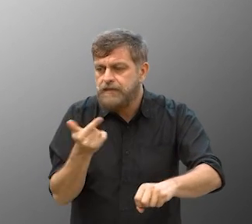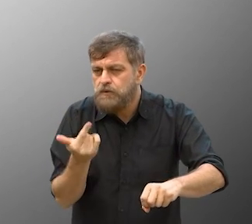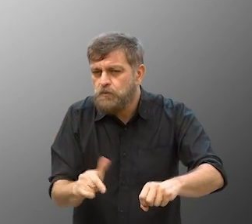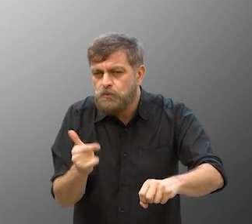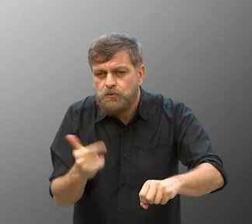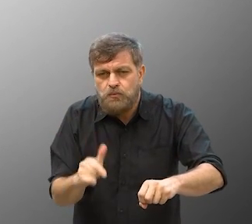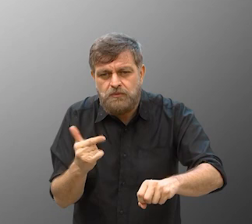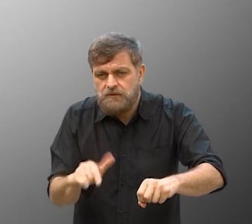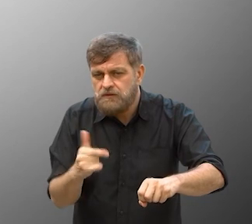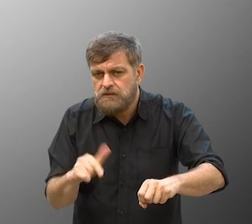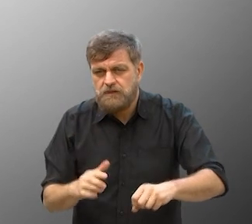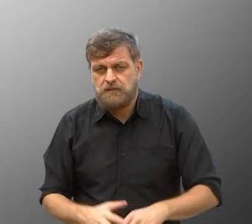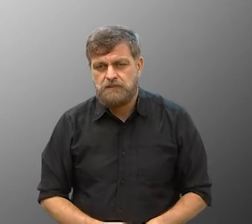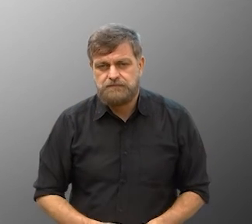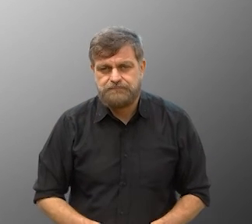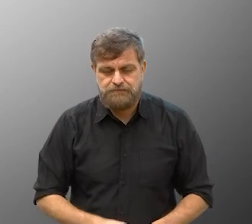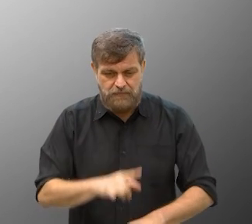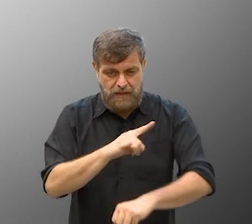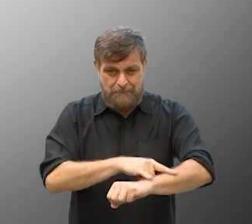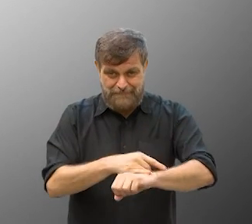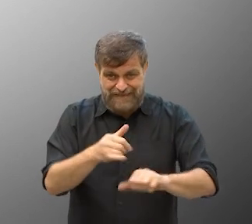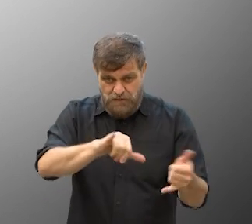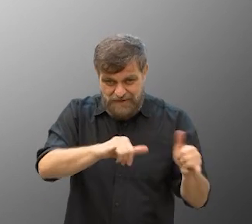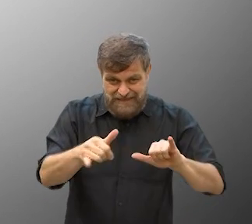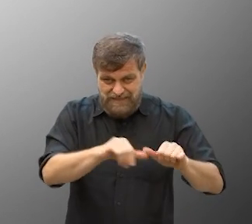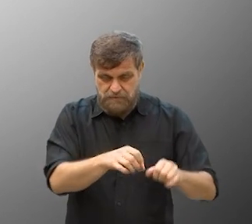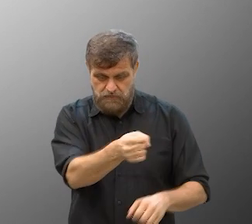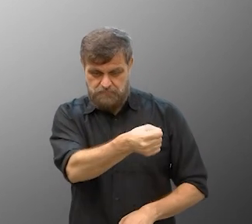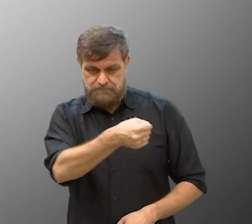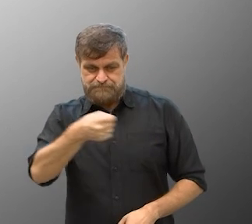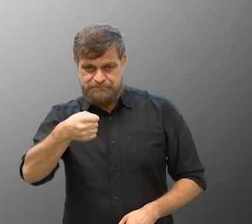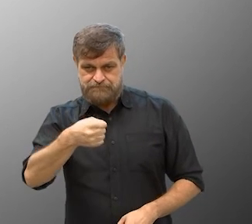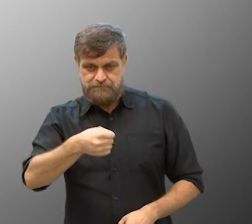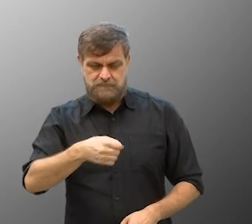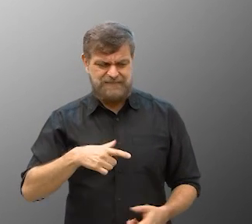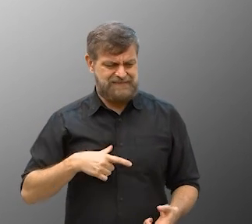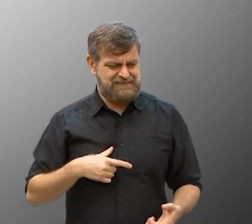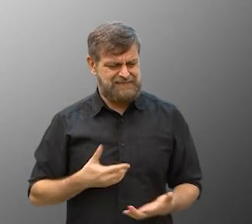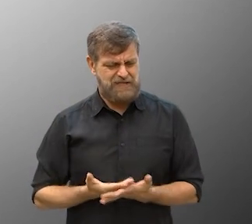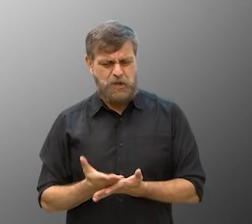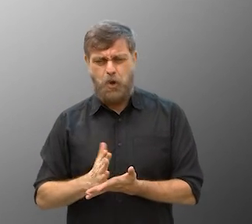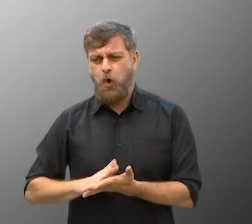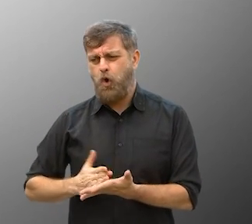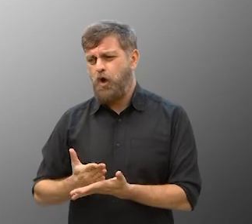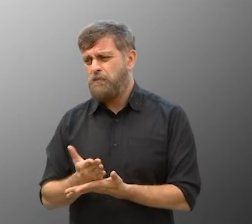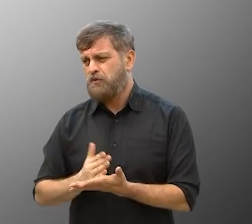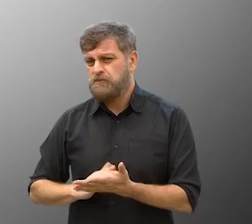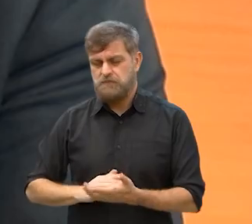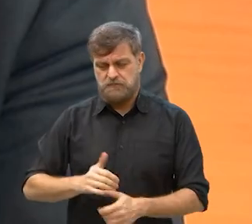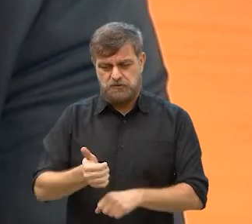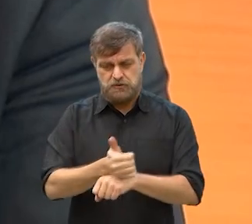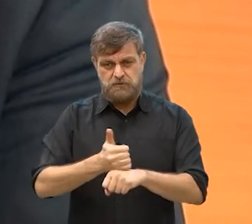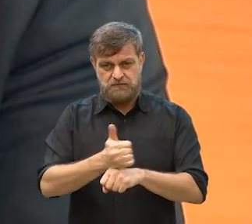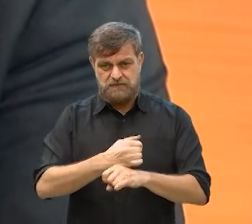né, o banheiro químico. Isso traz um certo desconforto para os feirantes,